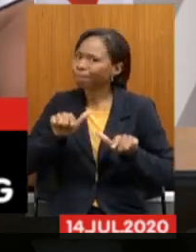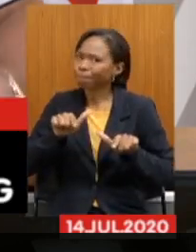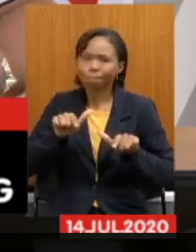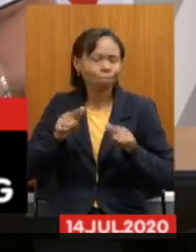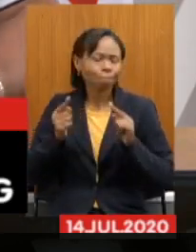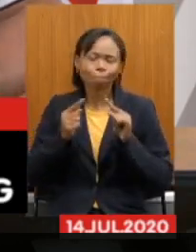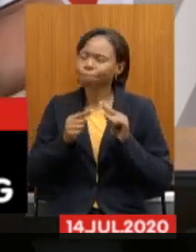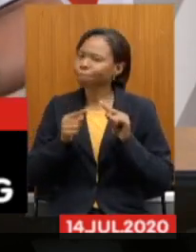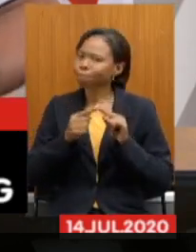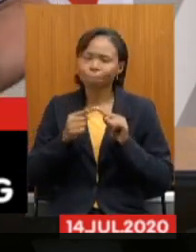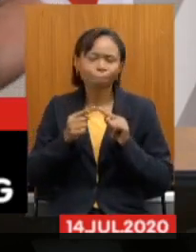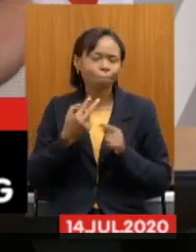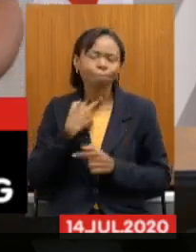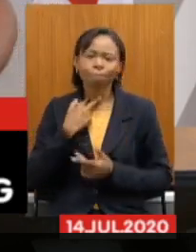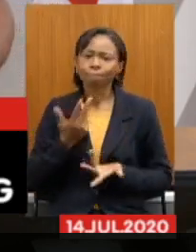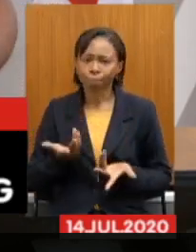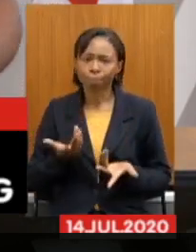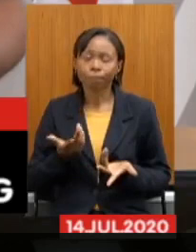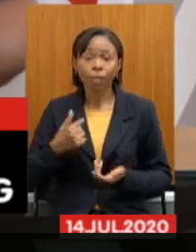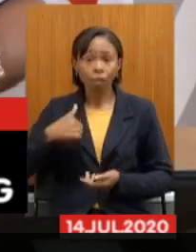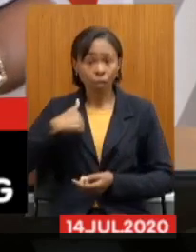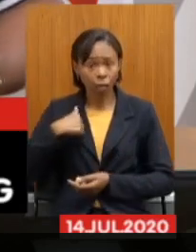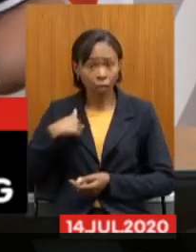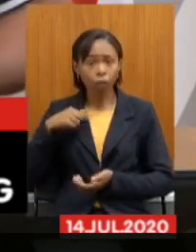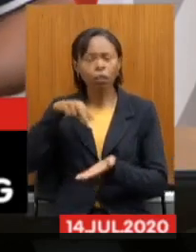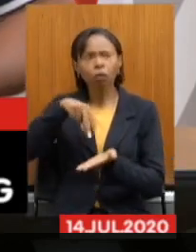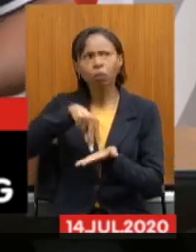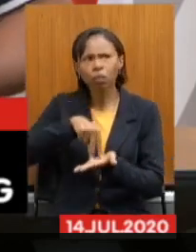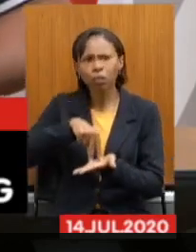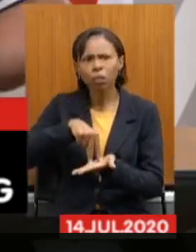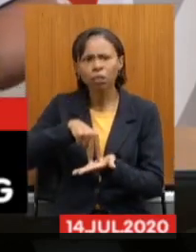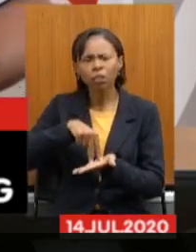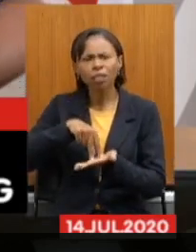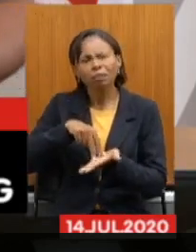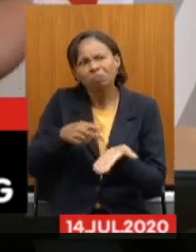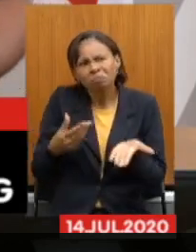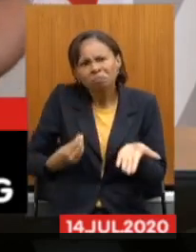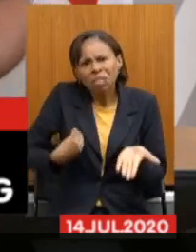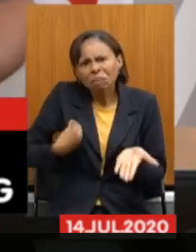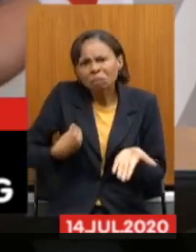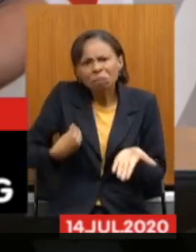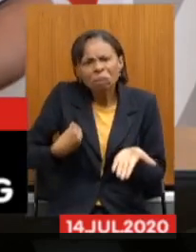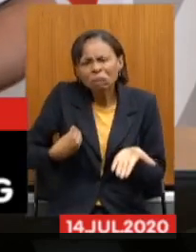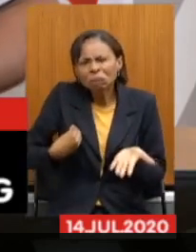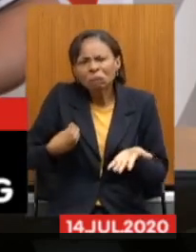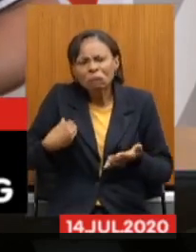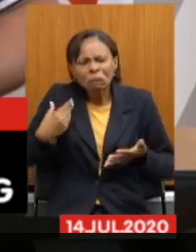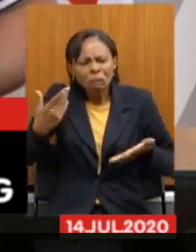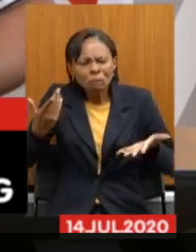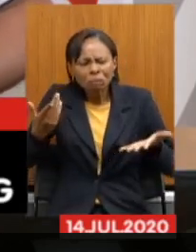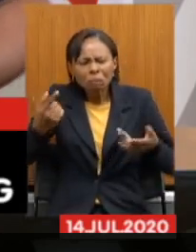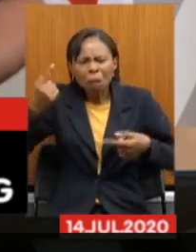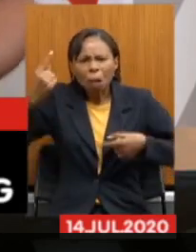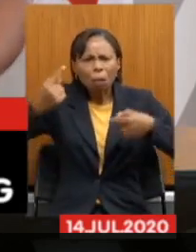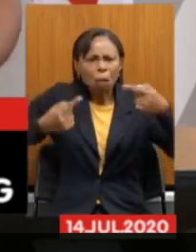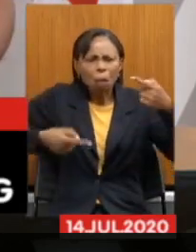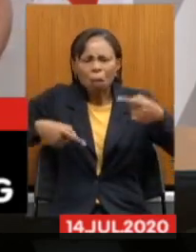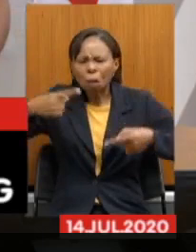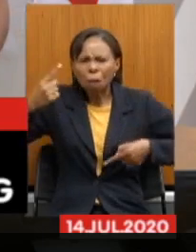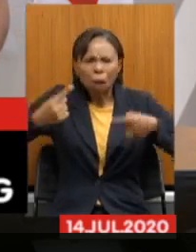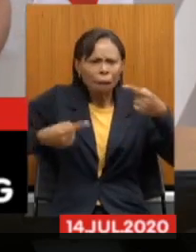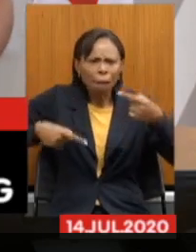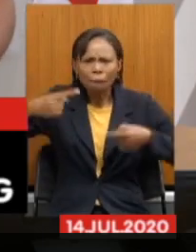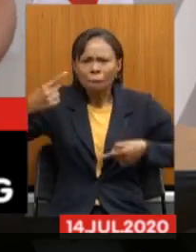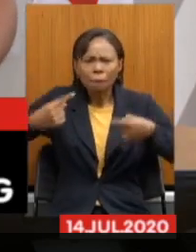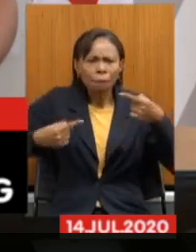temo estar aqui participando de, desculpe o termo forte, de um simulacro de debate. Porque nós